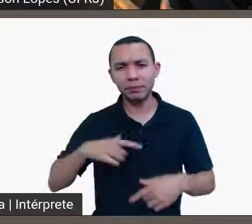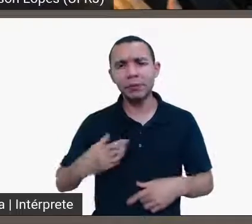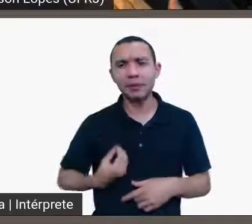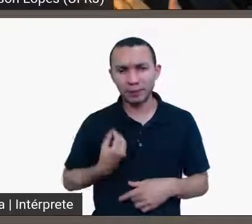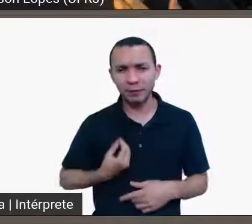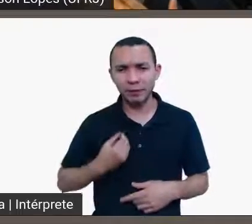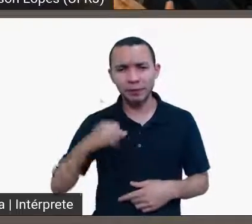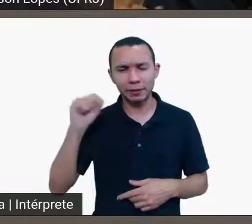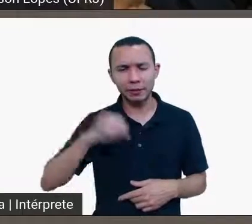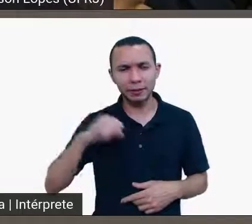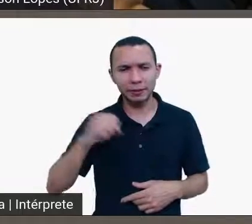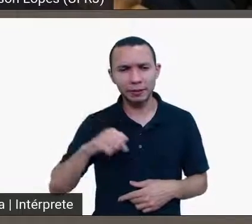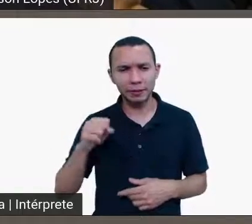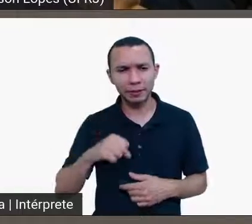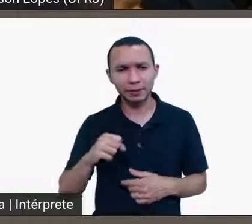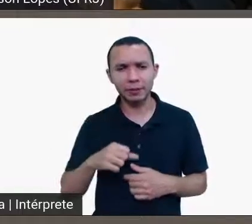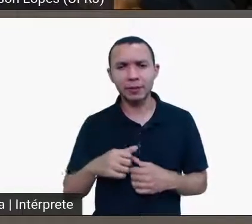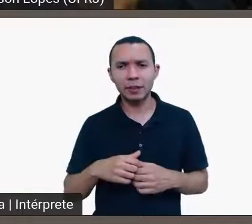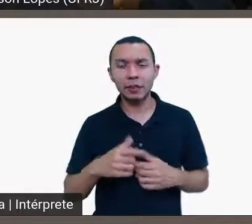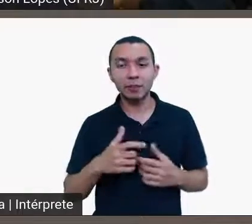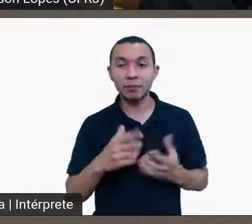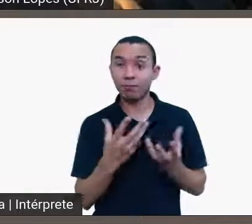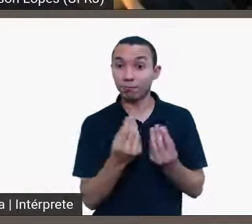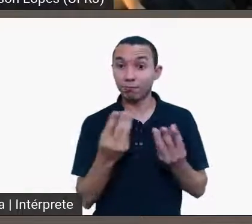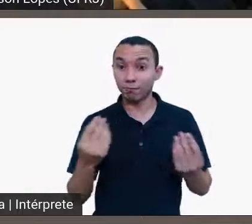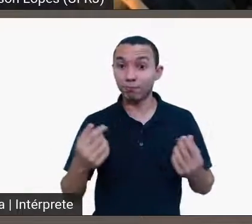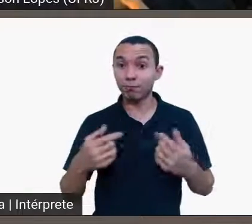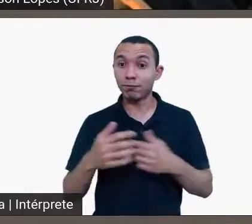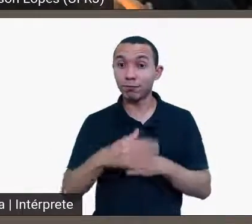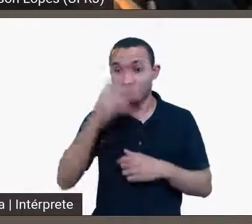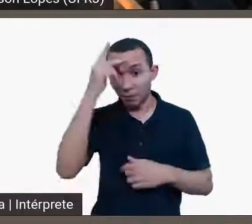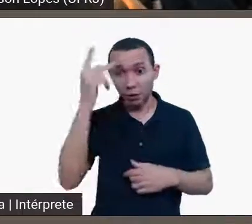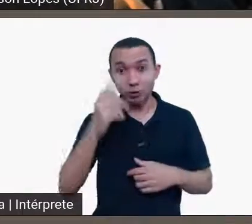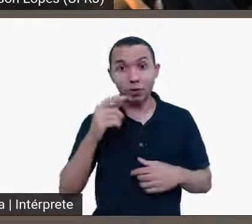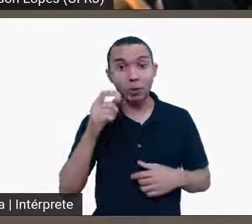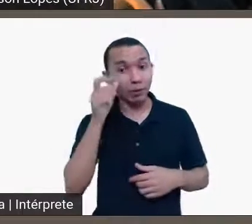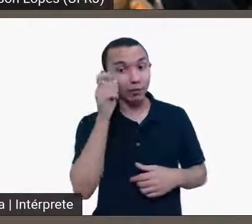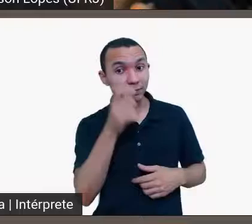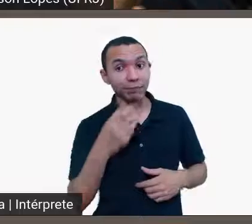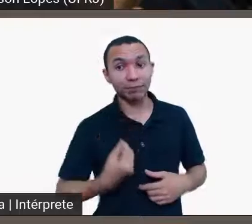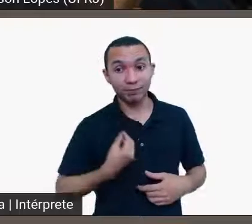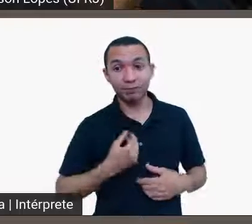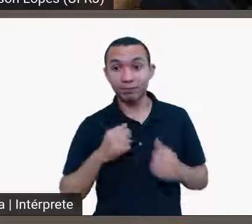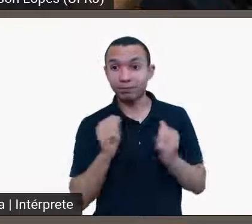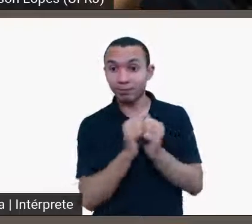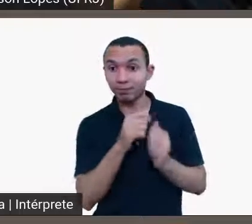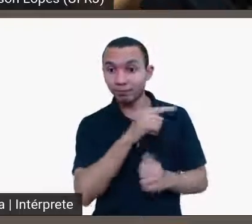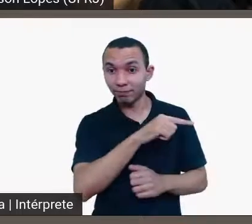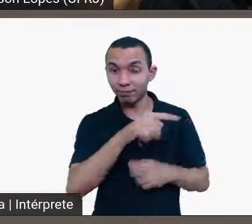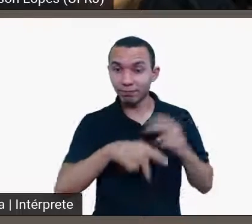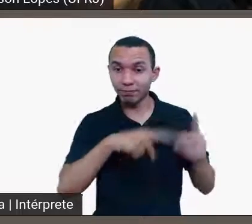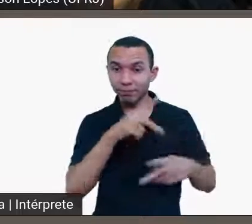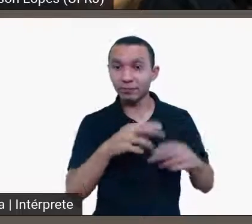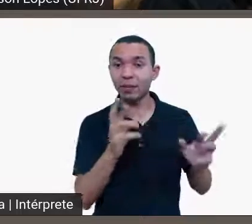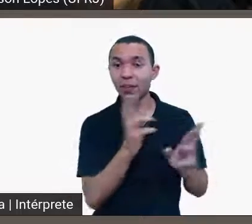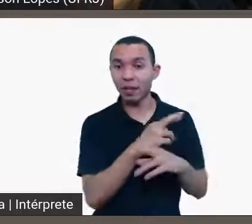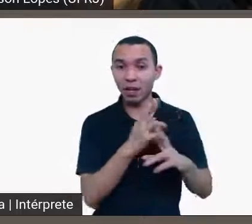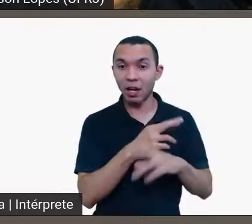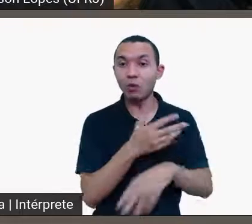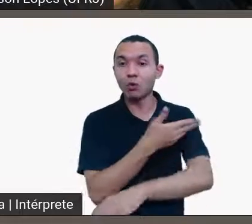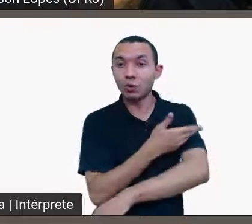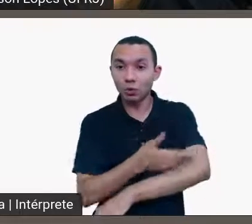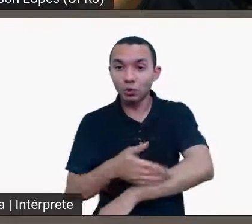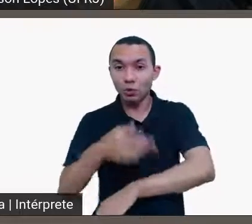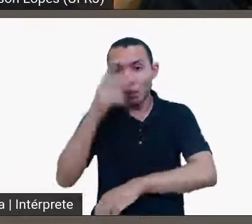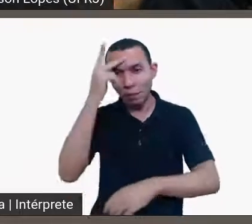forma muito intensa na vida das pessoas, né? Em relação a os hábitos de